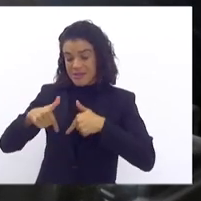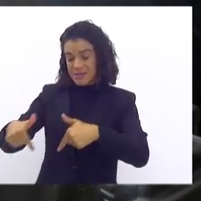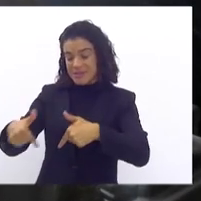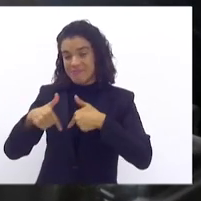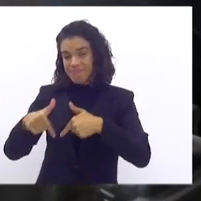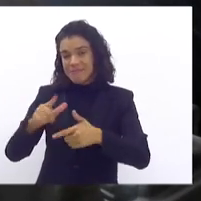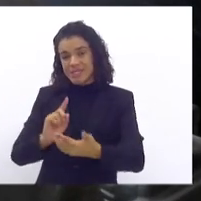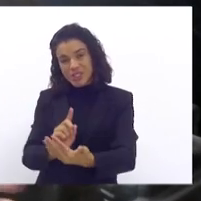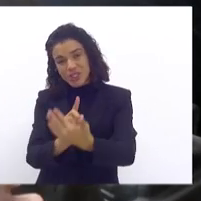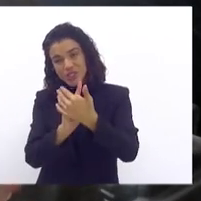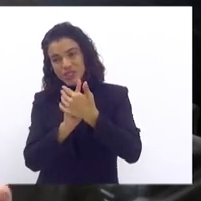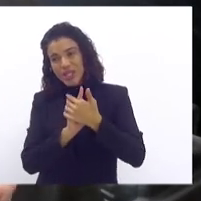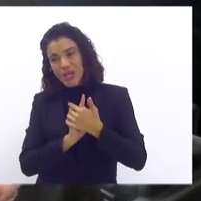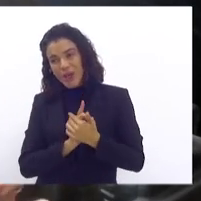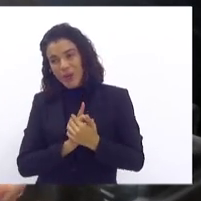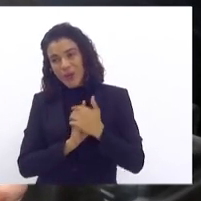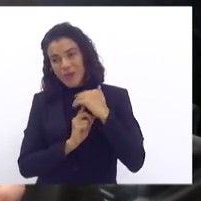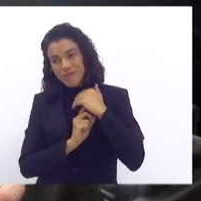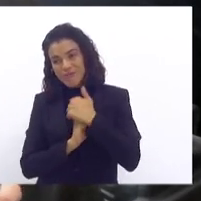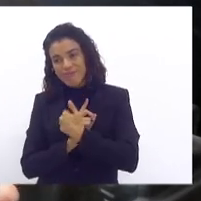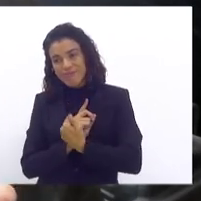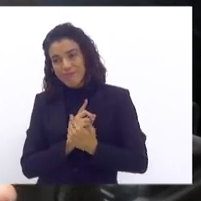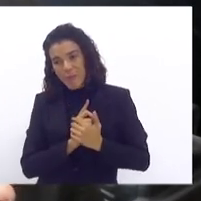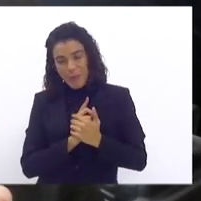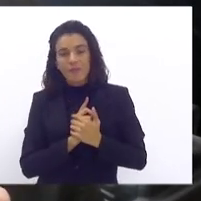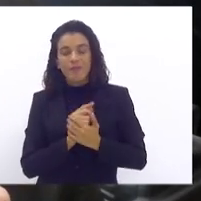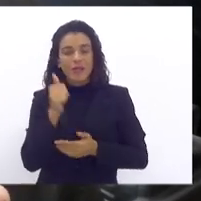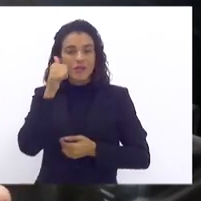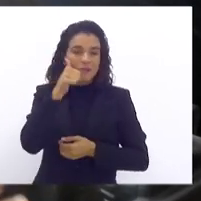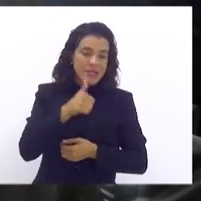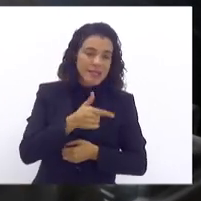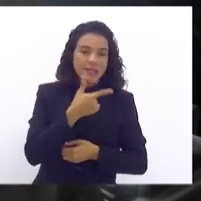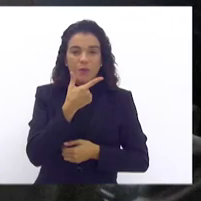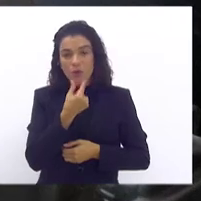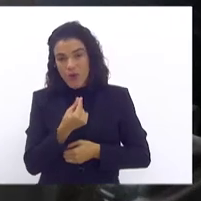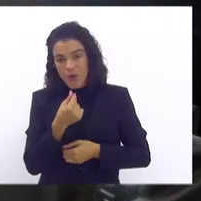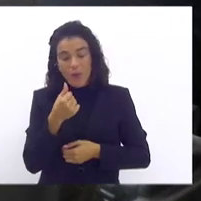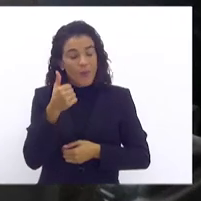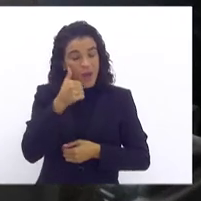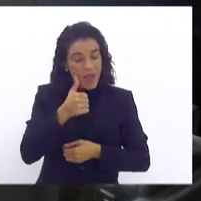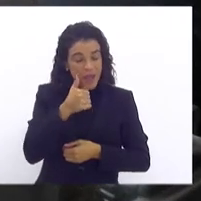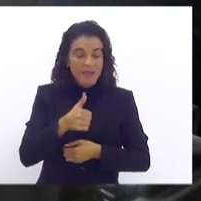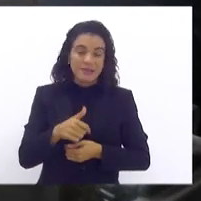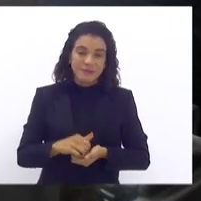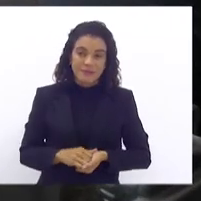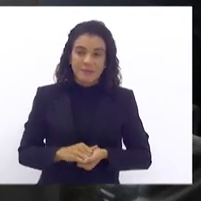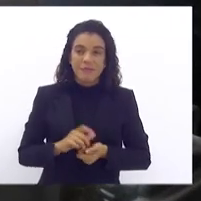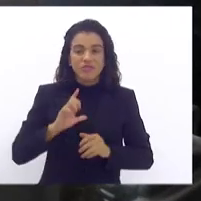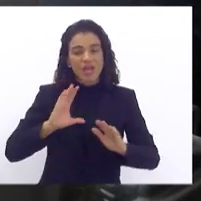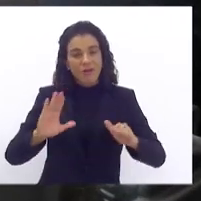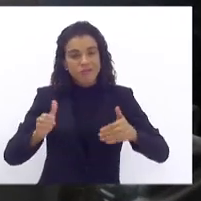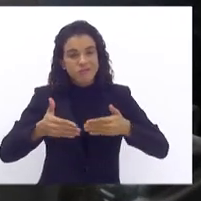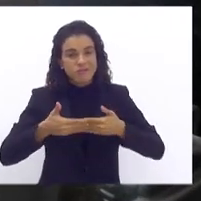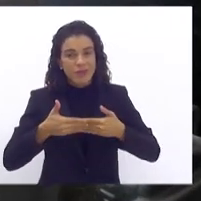de acolhimento a essas meninas e mulheres seriam muito relevantes. Já